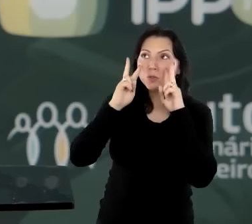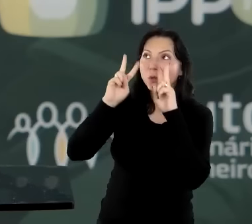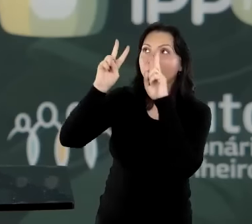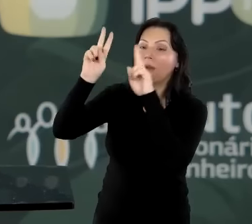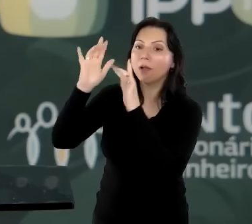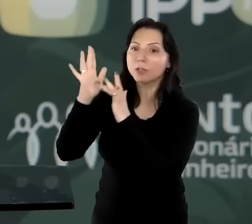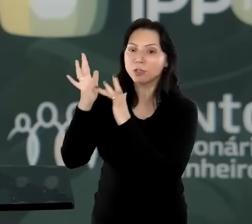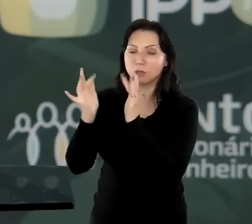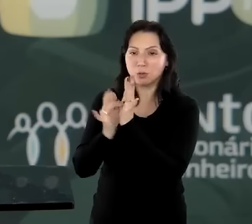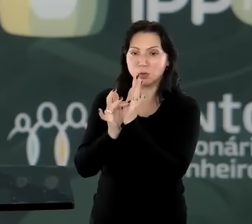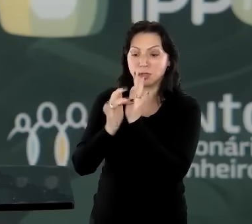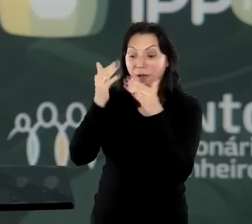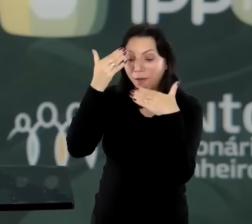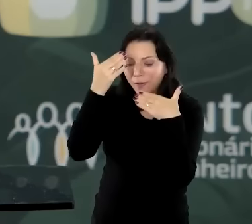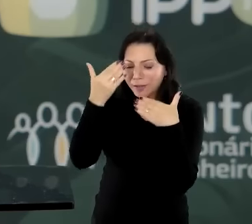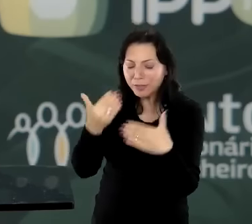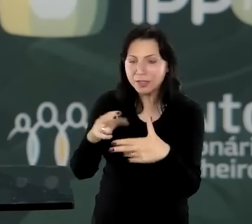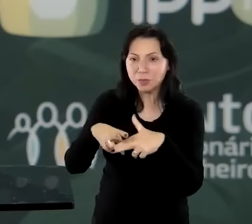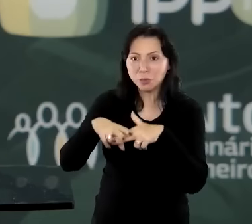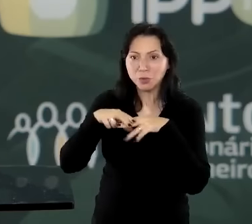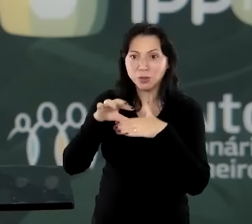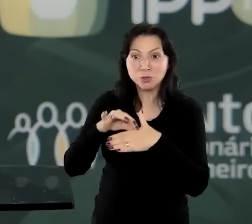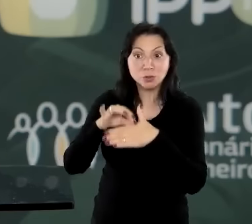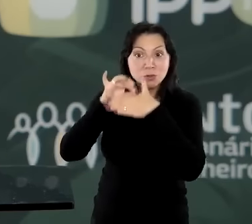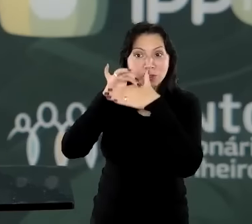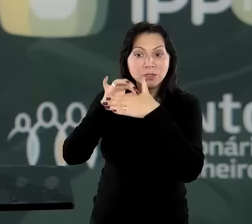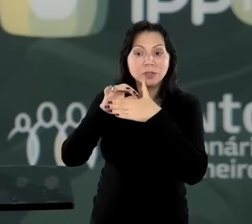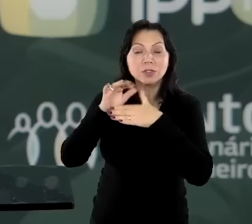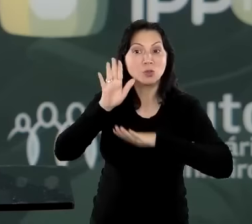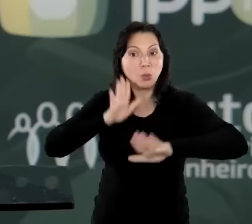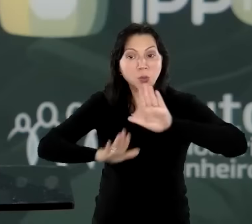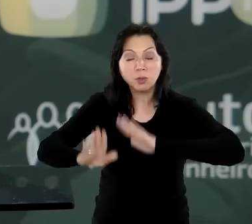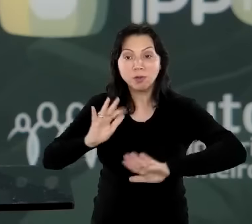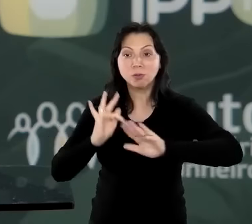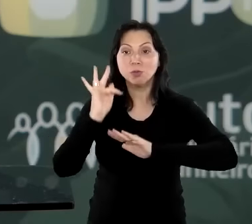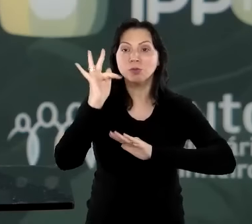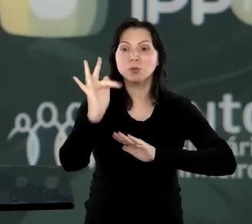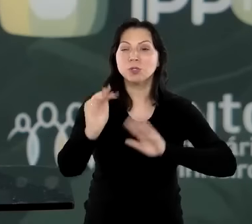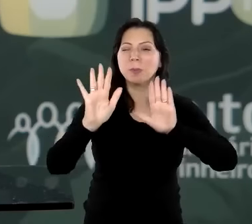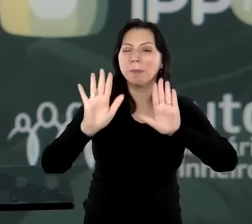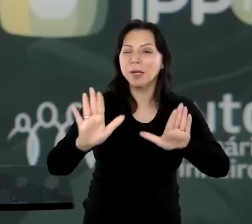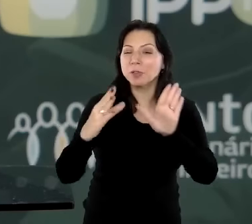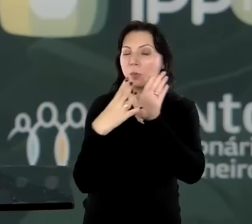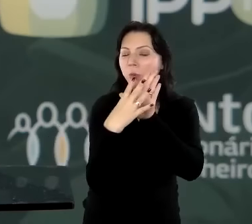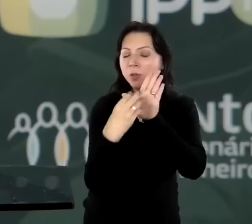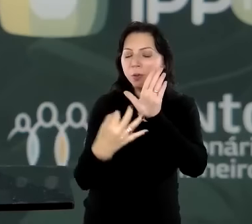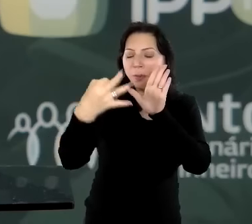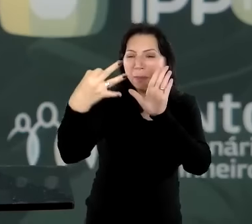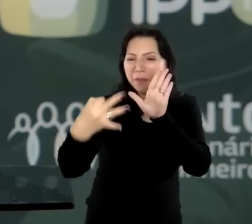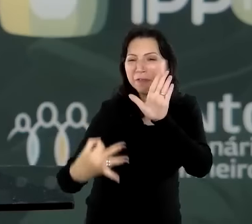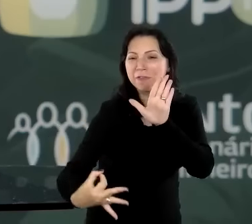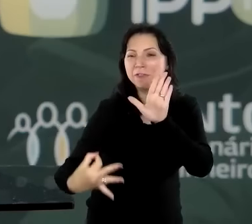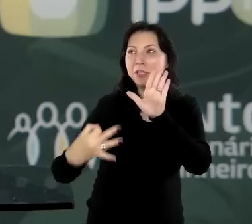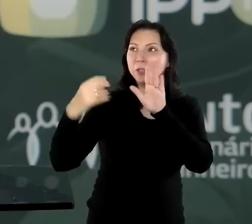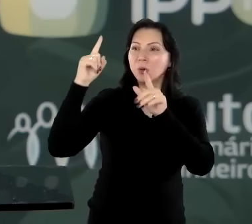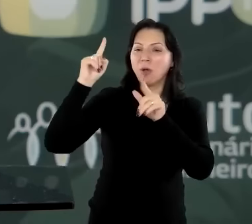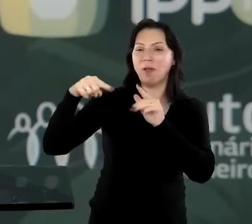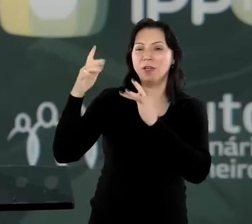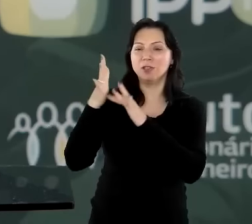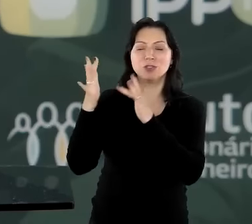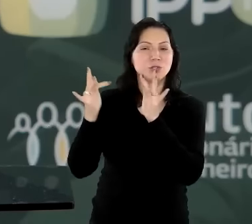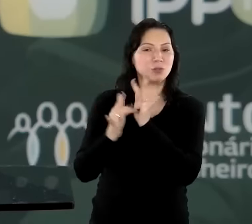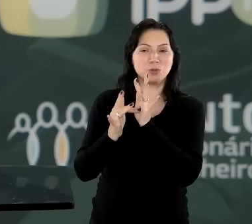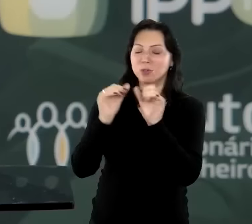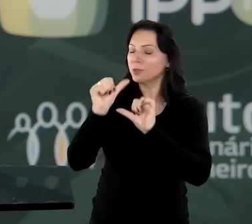pelos líderes, cuidado com o futuro, porque nós seguimos um único exemplo absoluto, imutável, que nunca